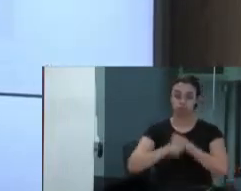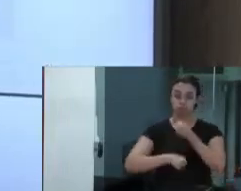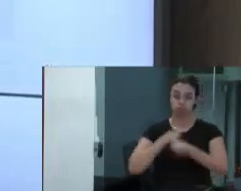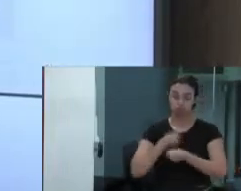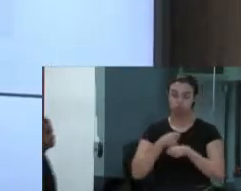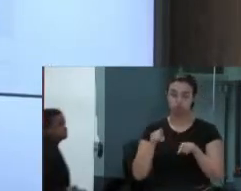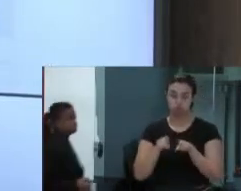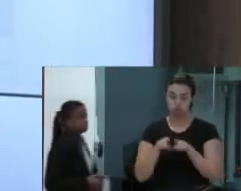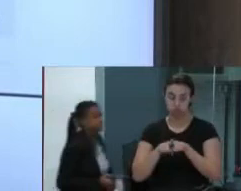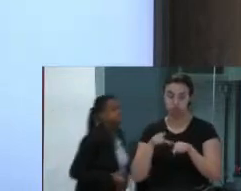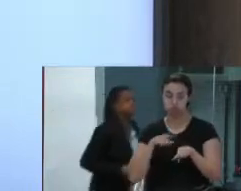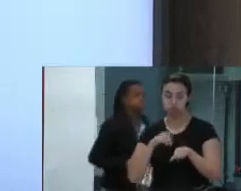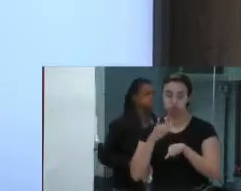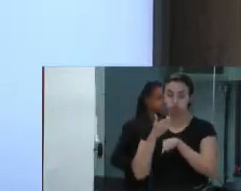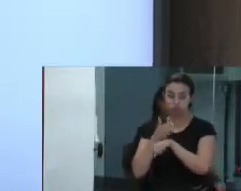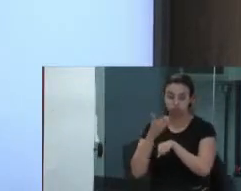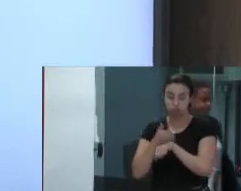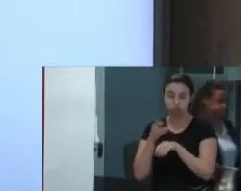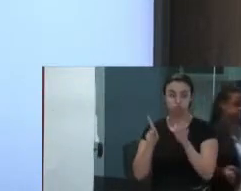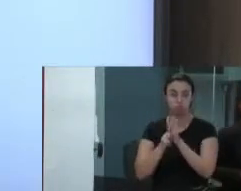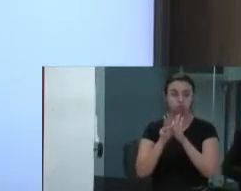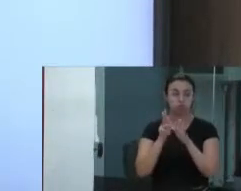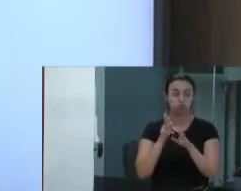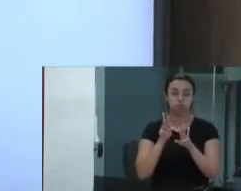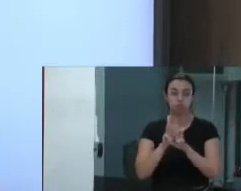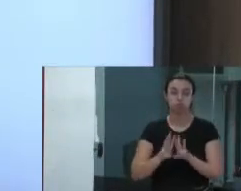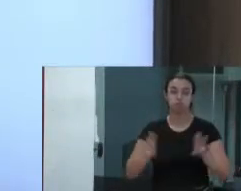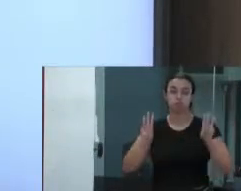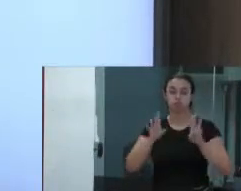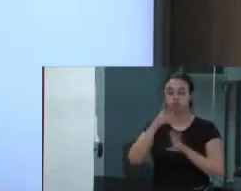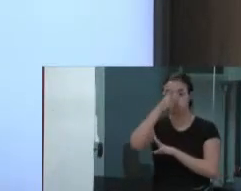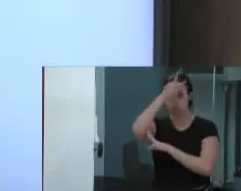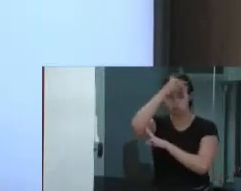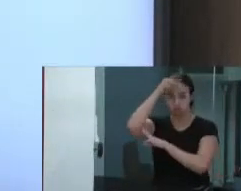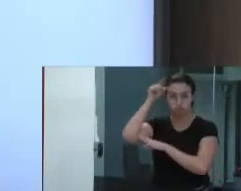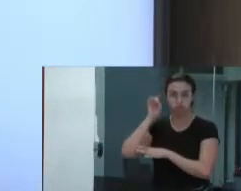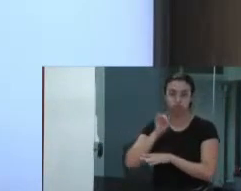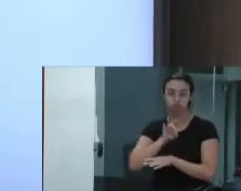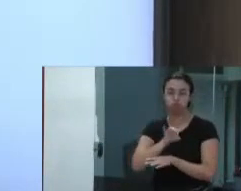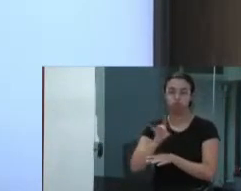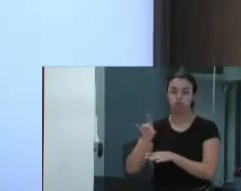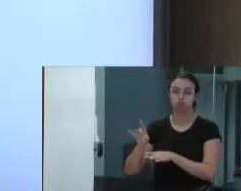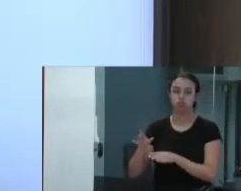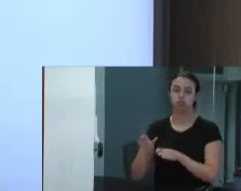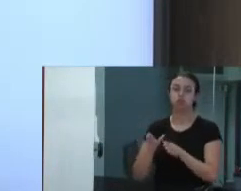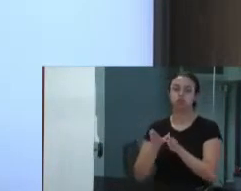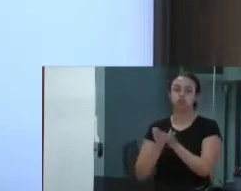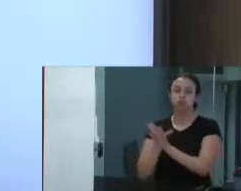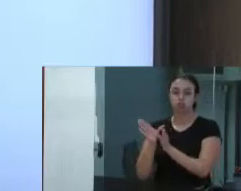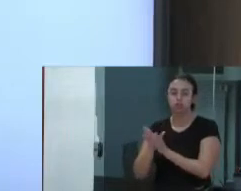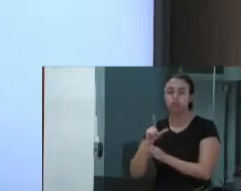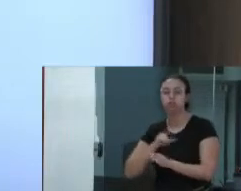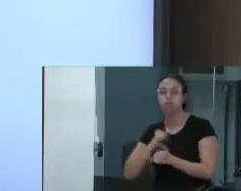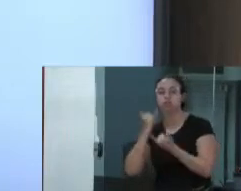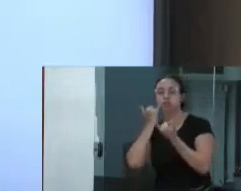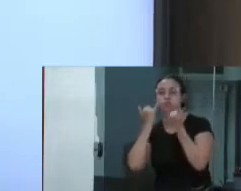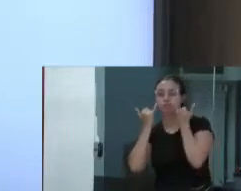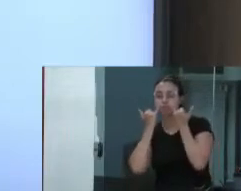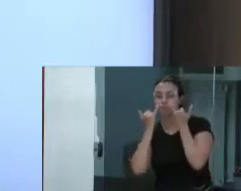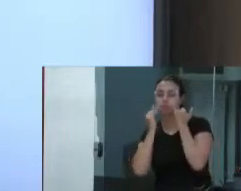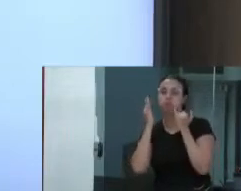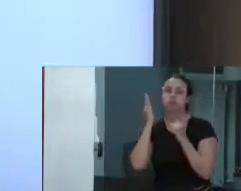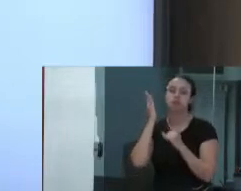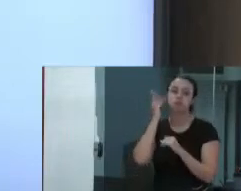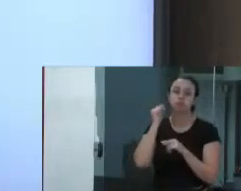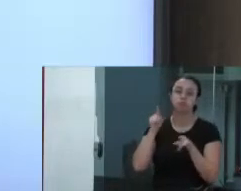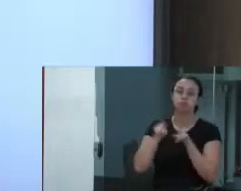o acesso através do site da prefeitura, né, a cada conselho, para que possa ter informações, acompanhar a